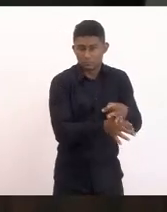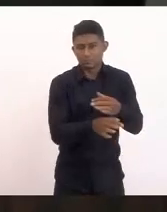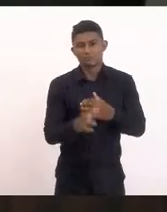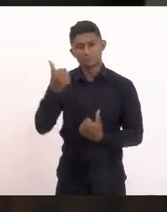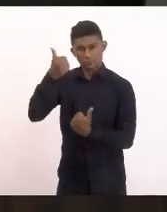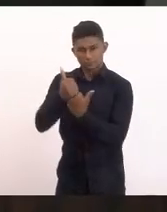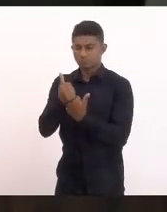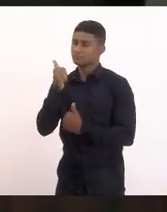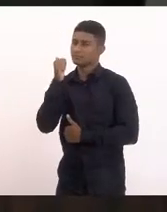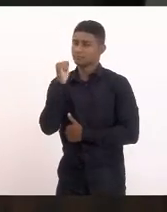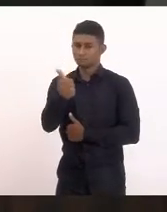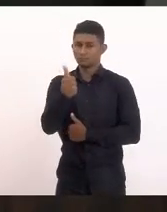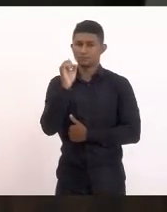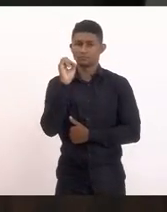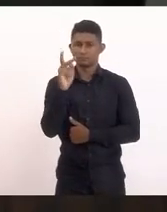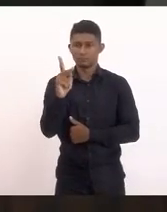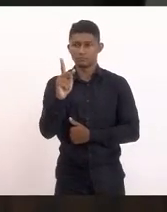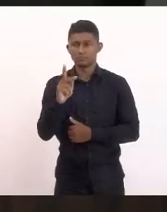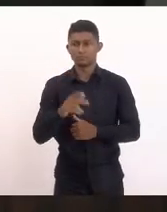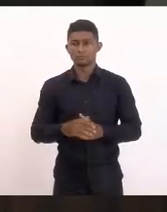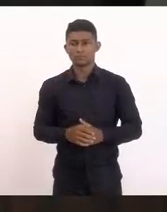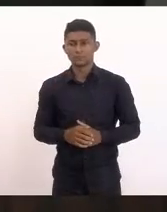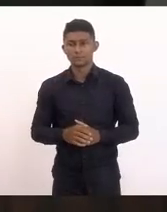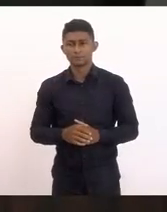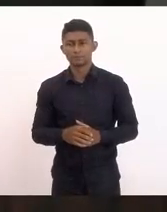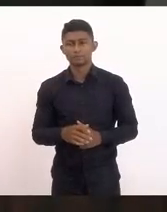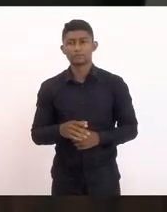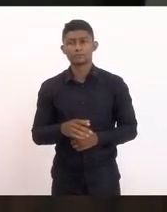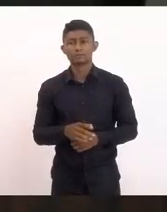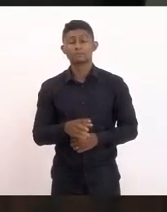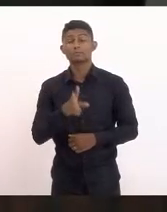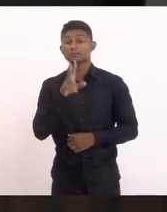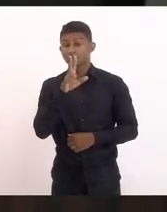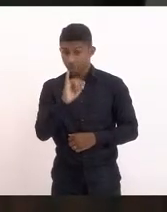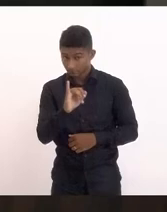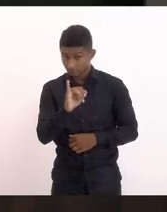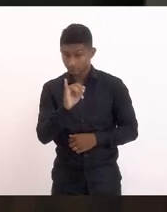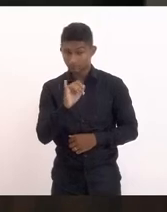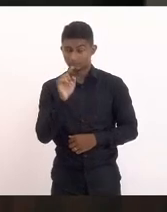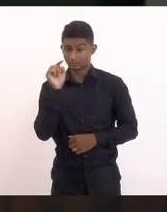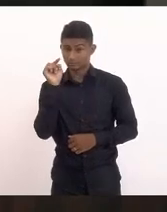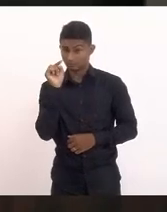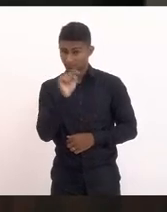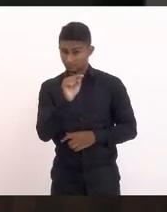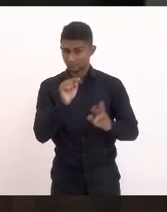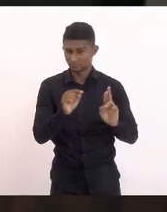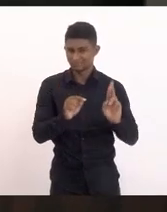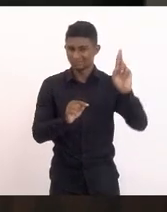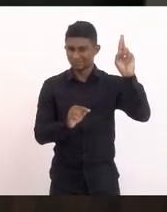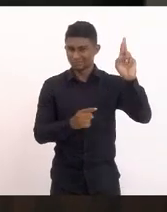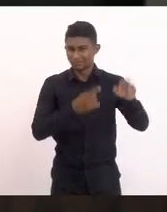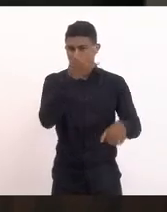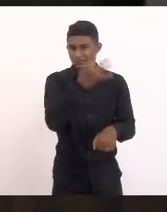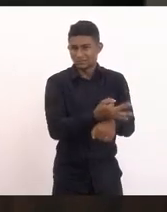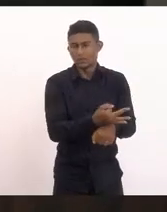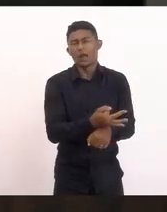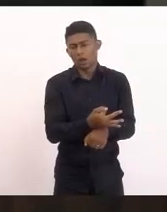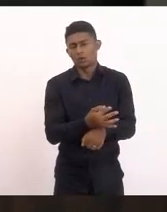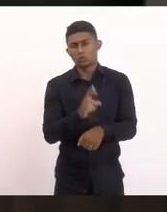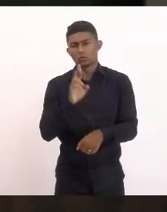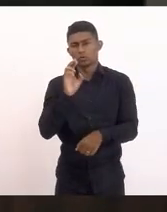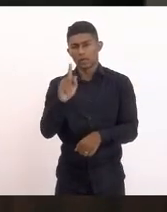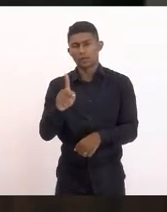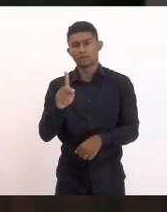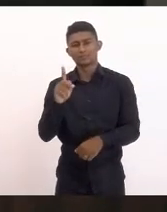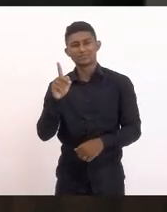Então, deputada, não precisa nem fazer a questão de ordem. Se ele estiver ausente do plenário, o vice-líder poderá